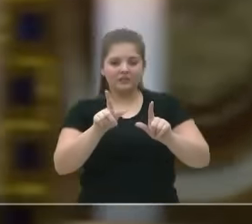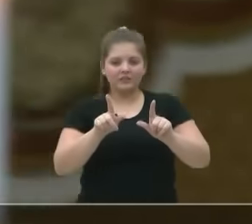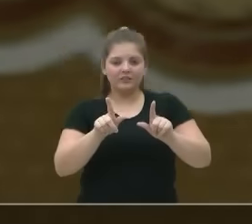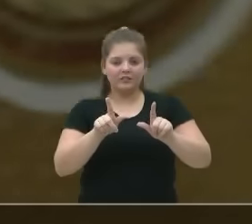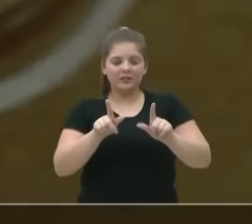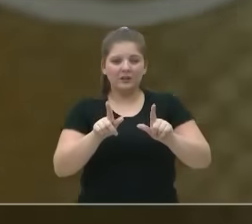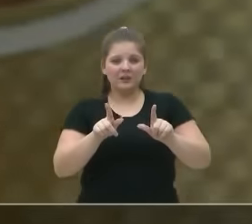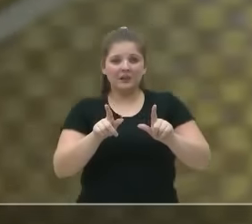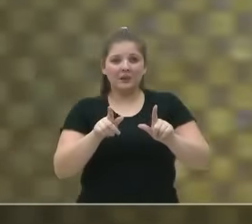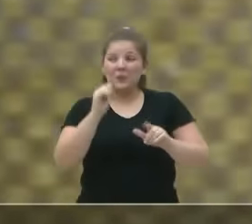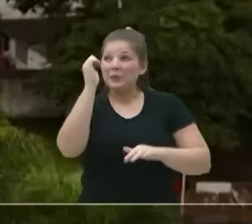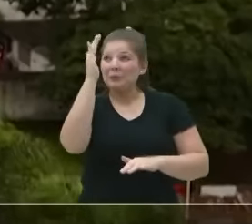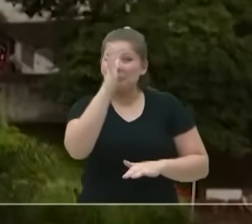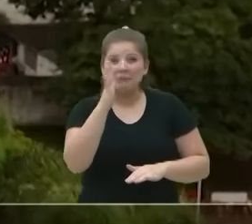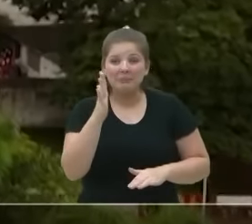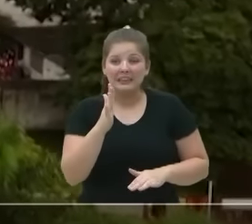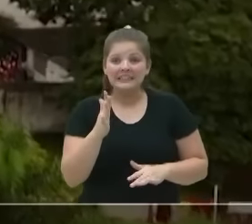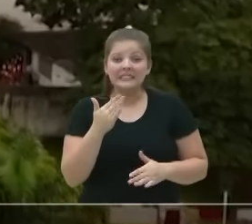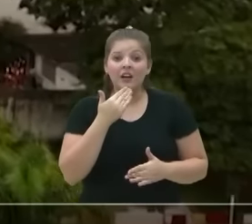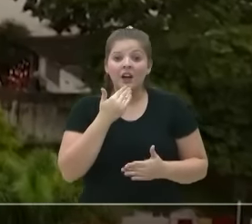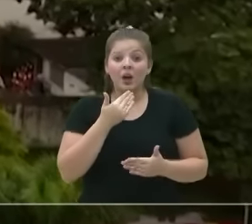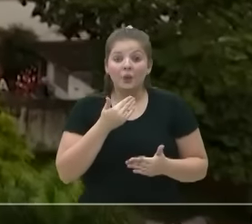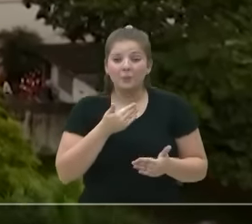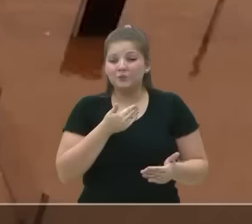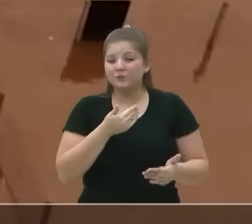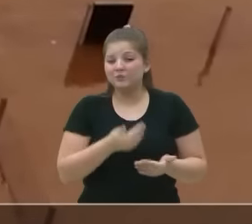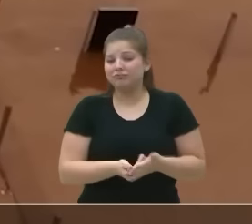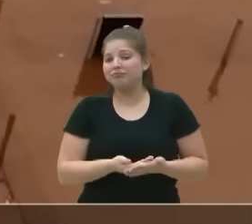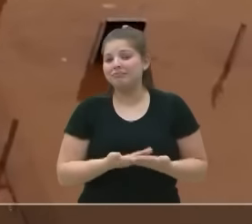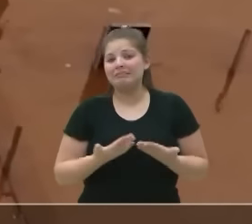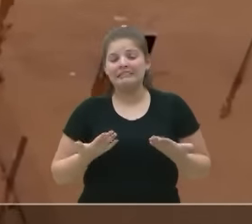daquilo que o Brasil ficou estarrecido